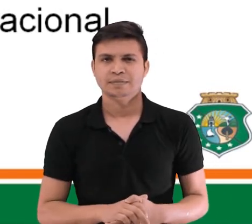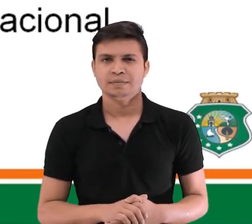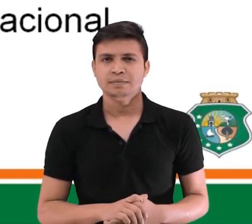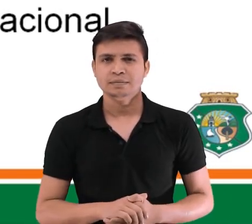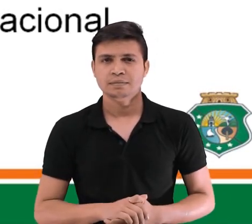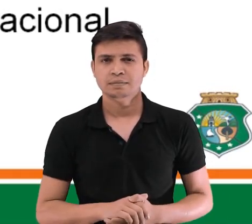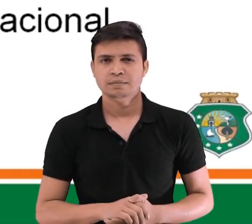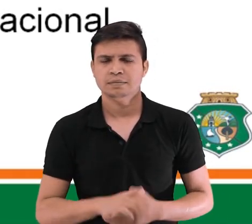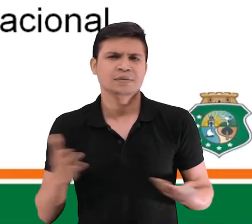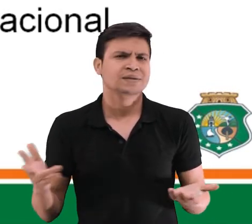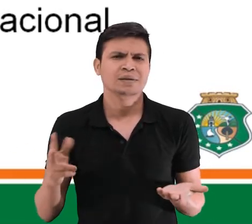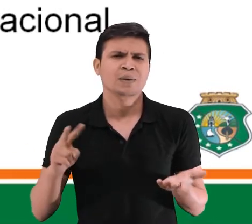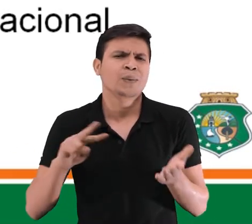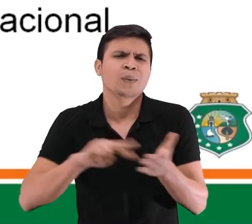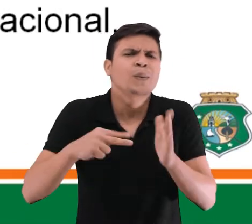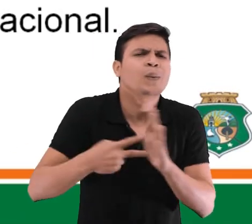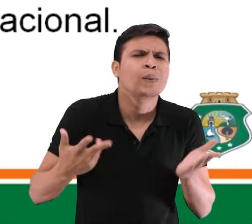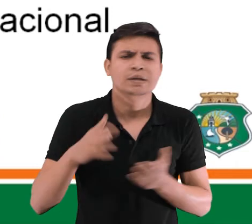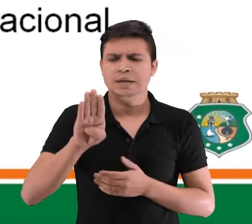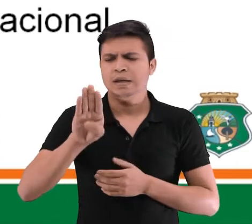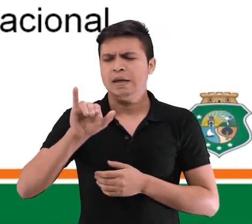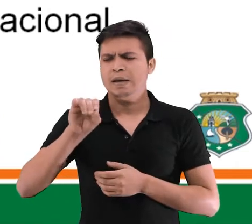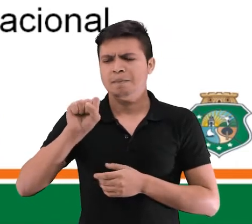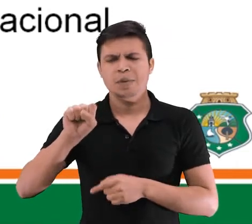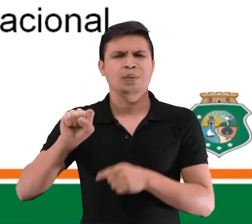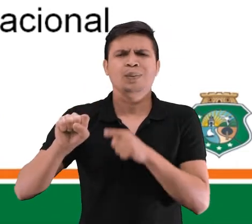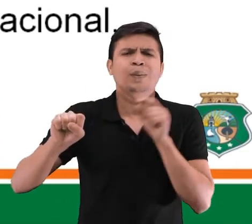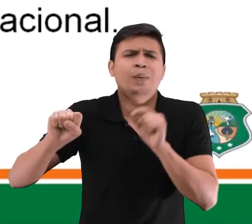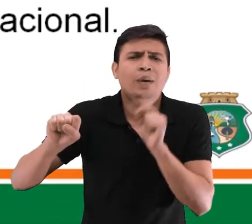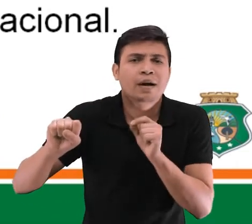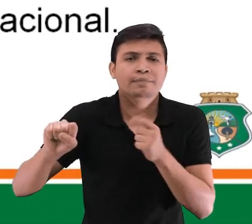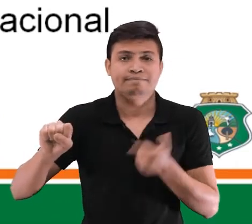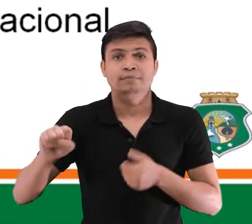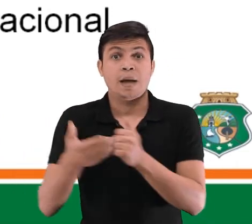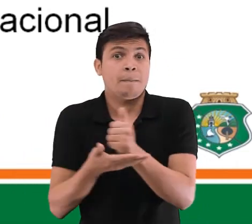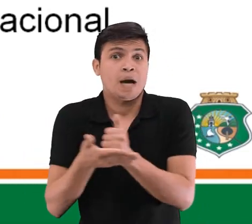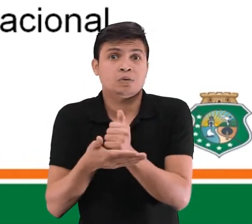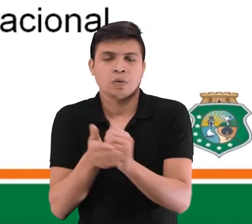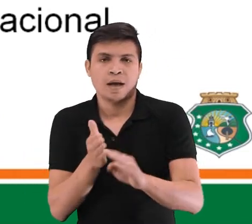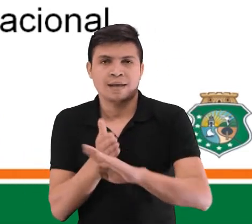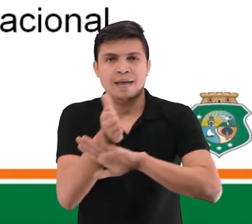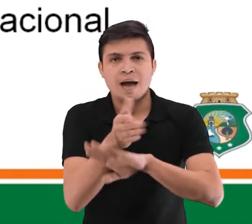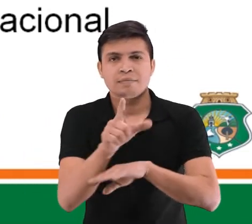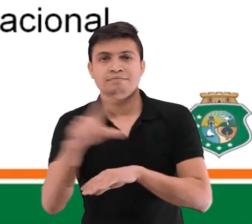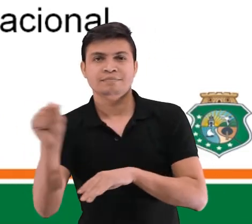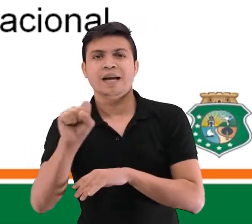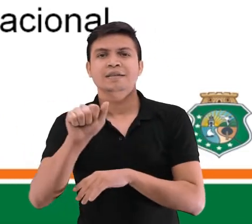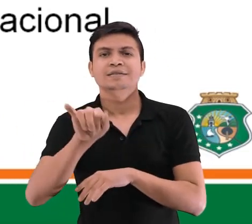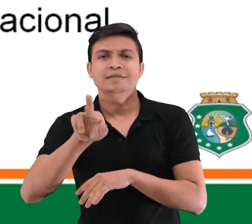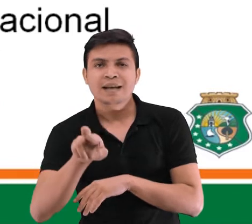Que é o significado da BIOS? É o sistema básico de entrada e saída. O sistema BIOS é o nível mais